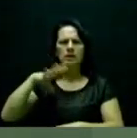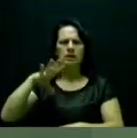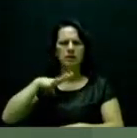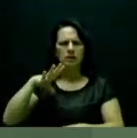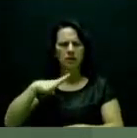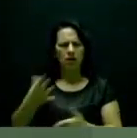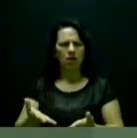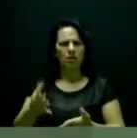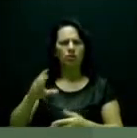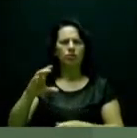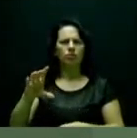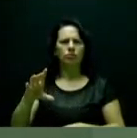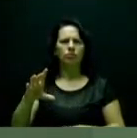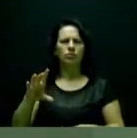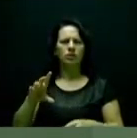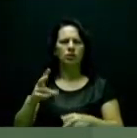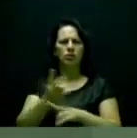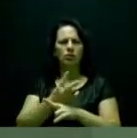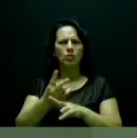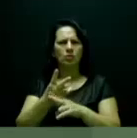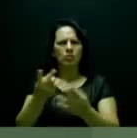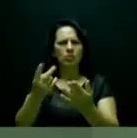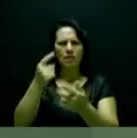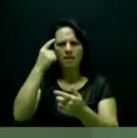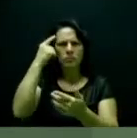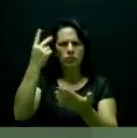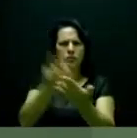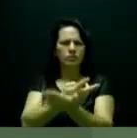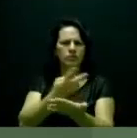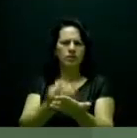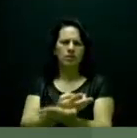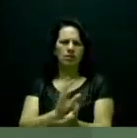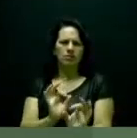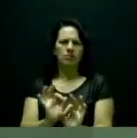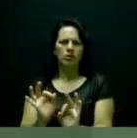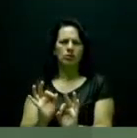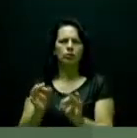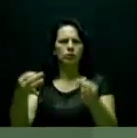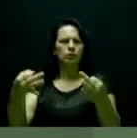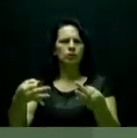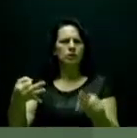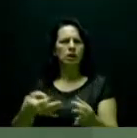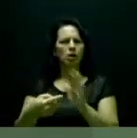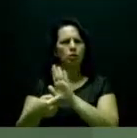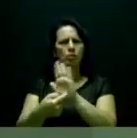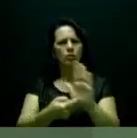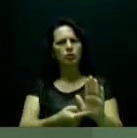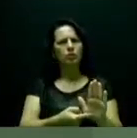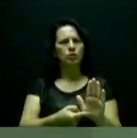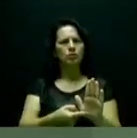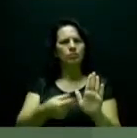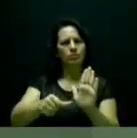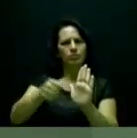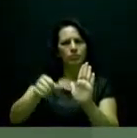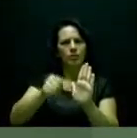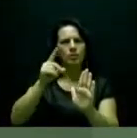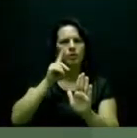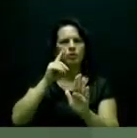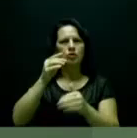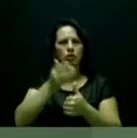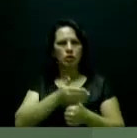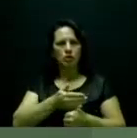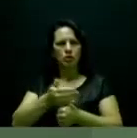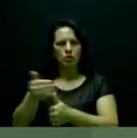mais panfletos. Então, eles usam dos meios esdrúxulos desde o meu primeiro dia de mandato. Agora,